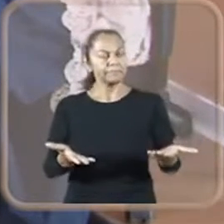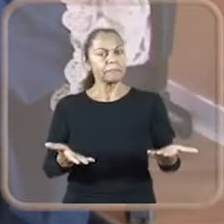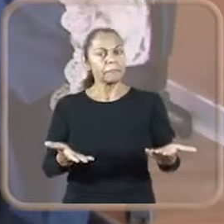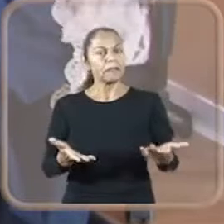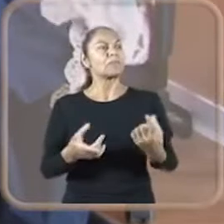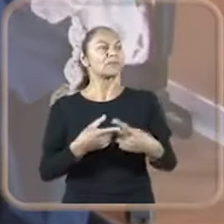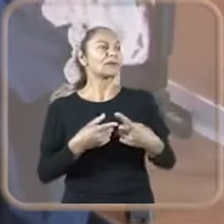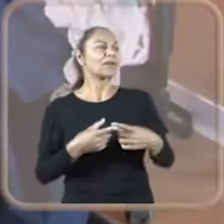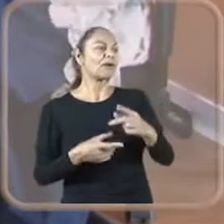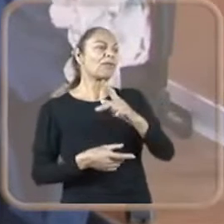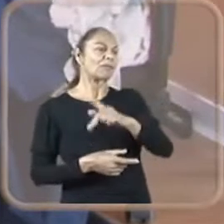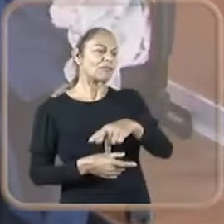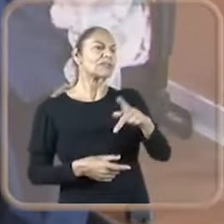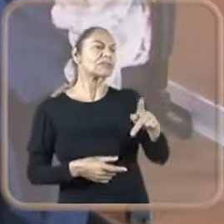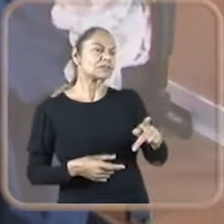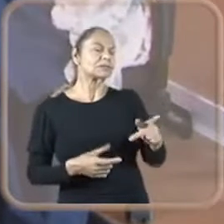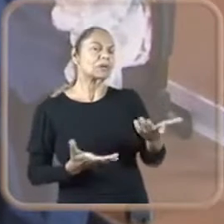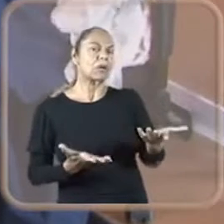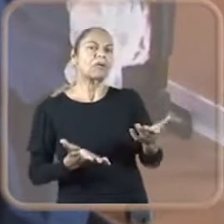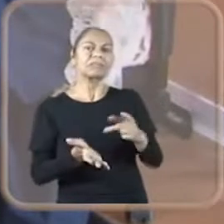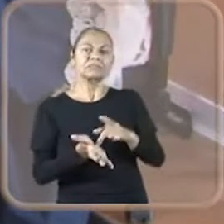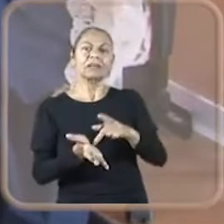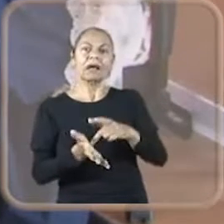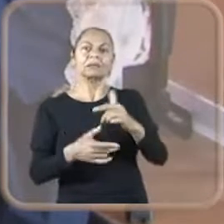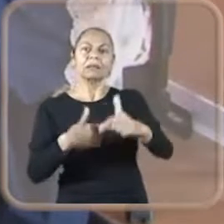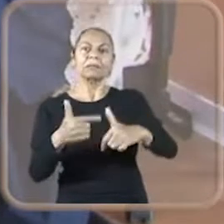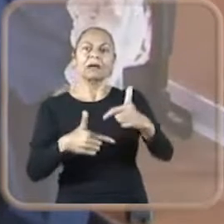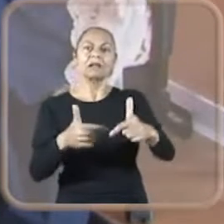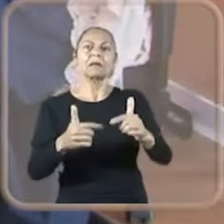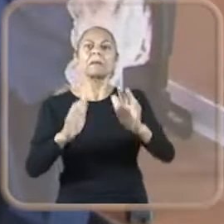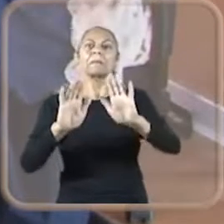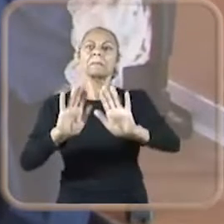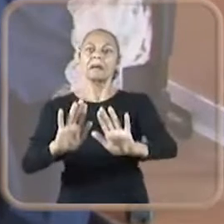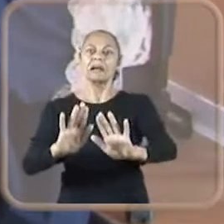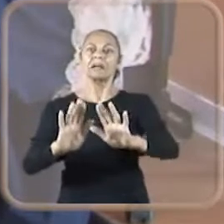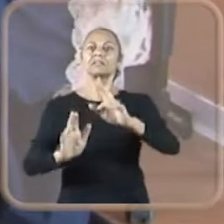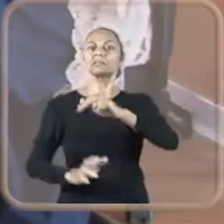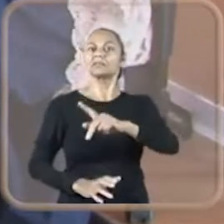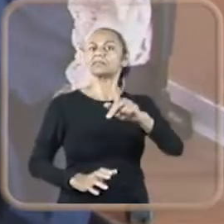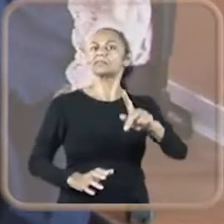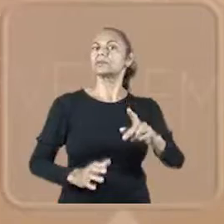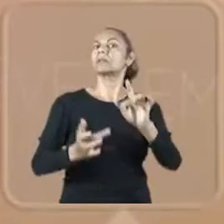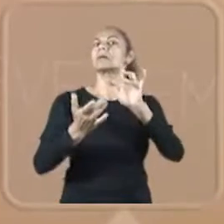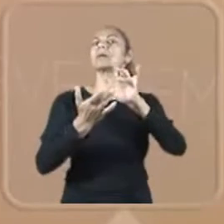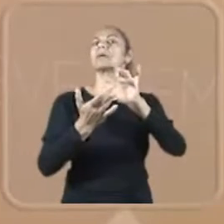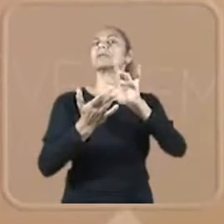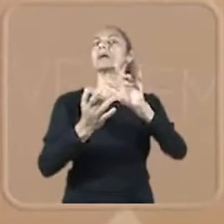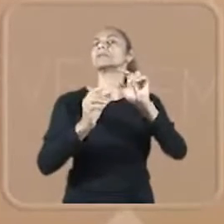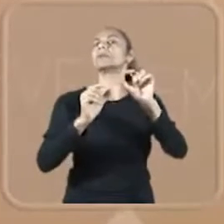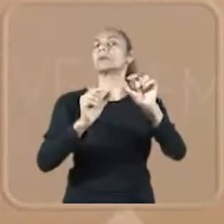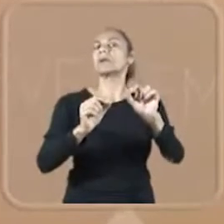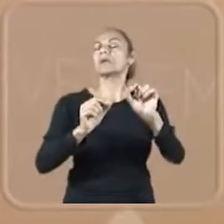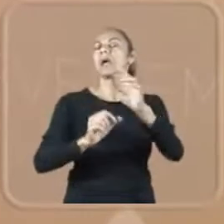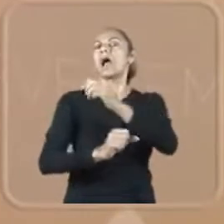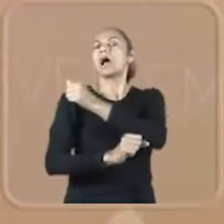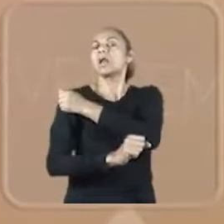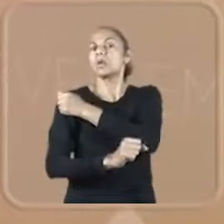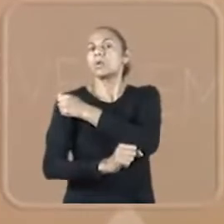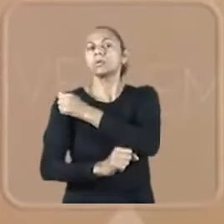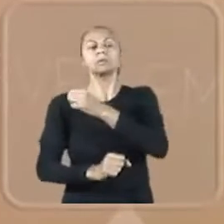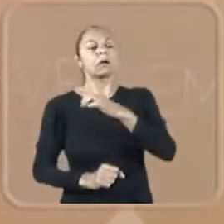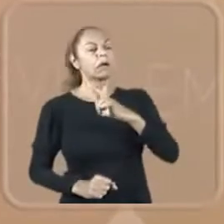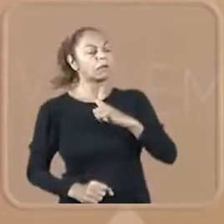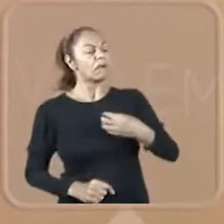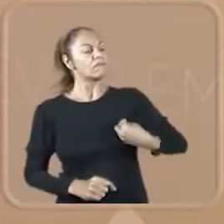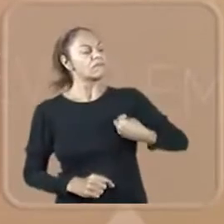cumprir, mas emocionalmente, porque eles estão em contato com vidas, com quem eles se importam, de que muitas pessoas